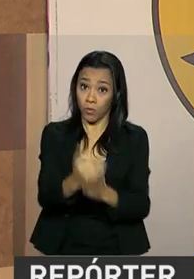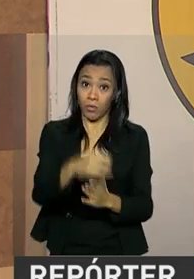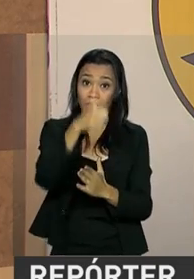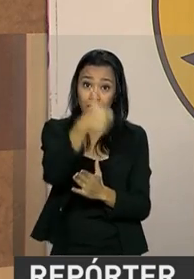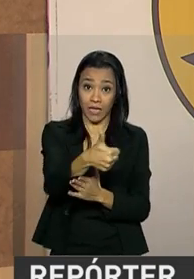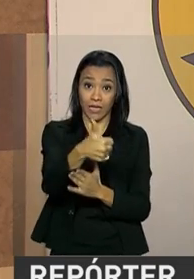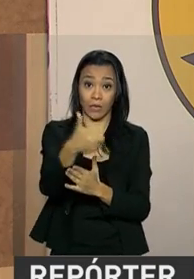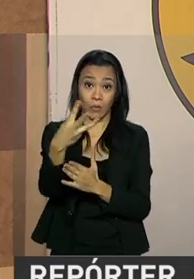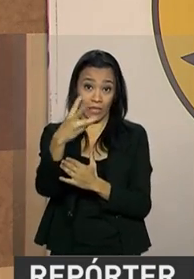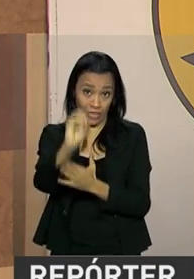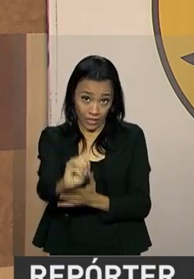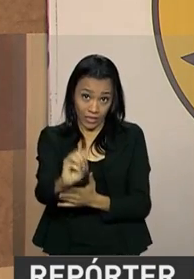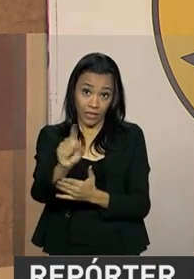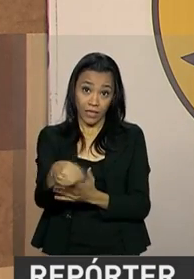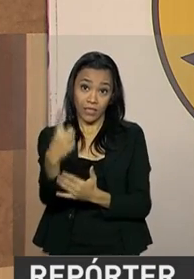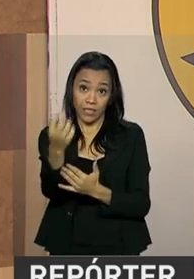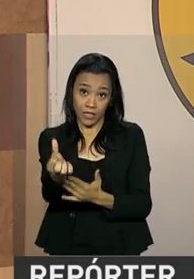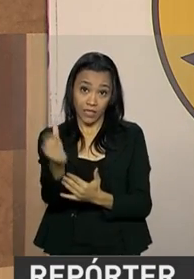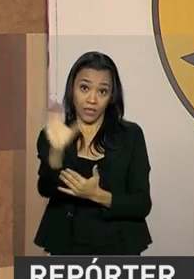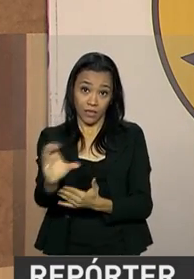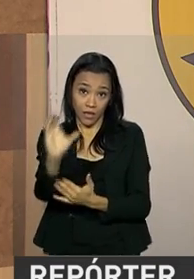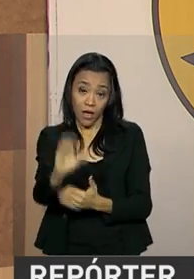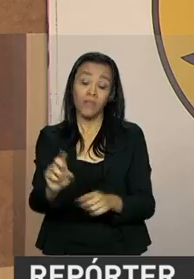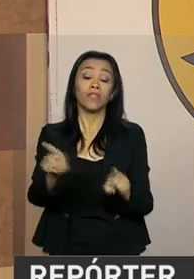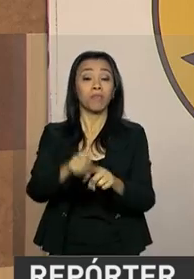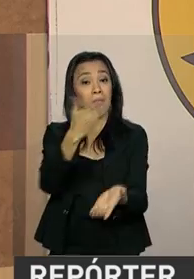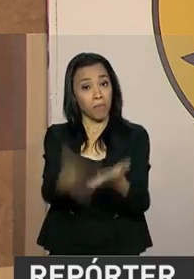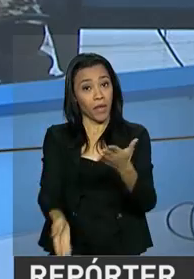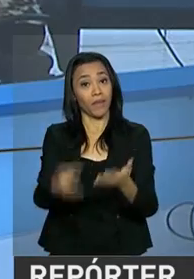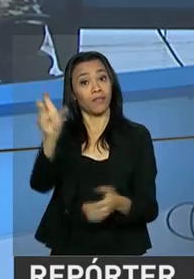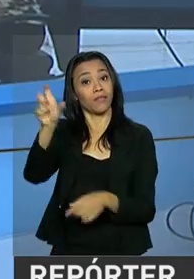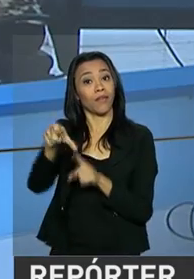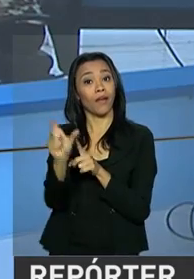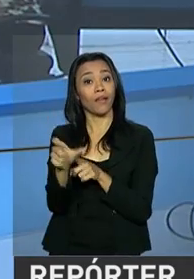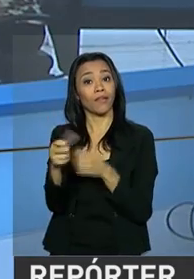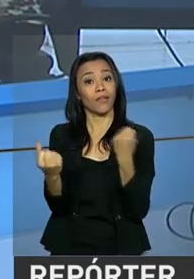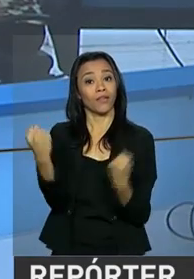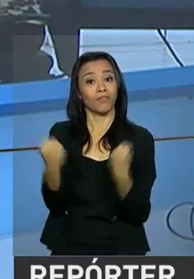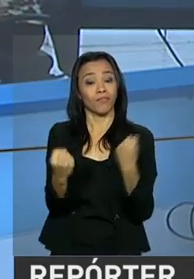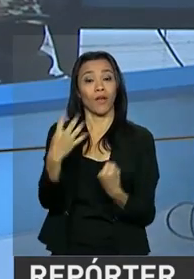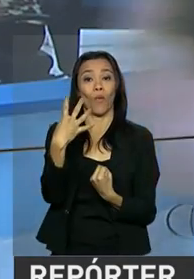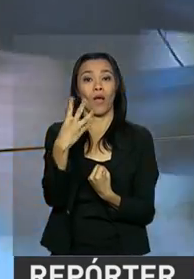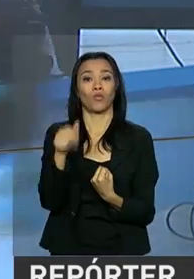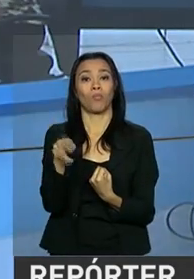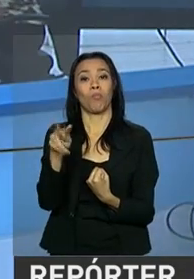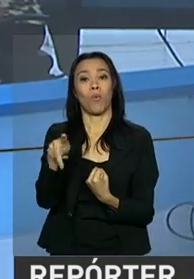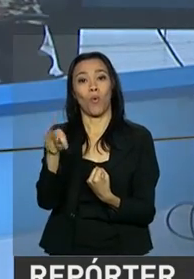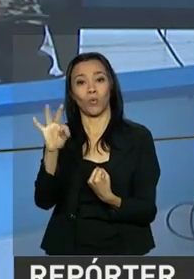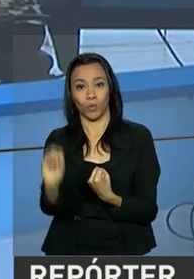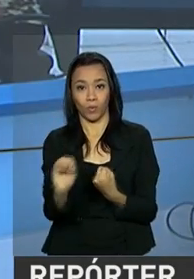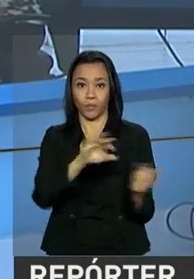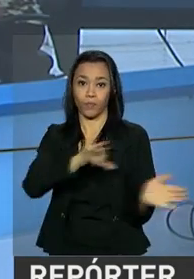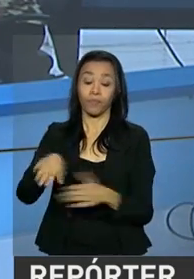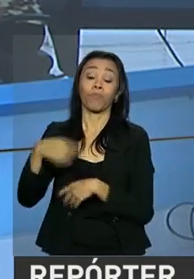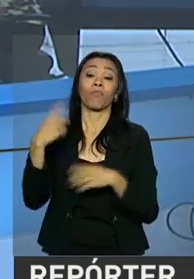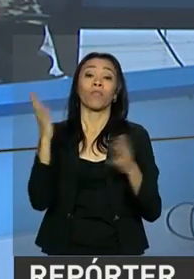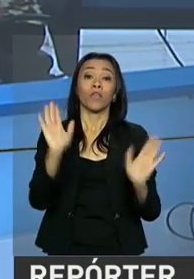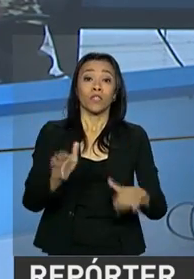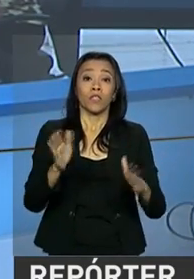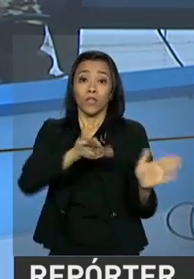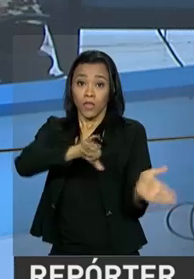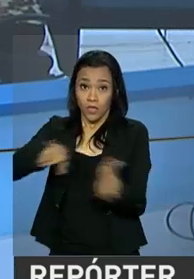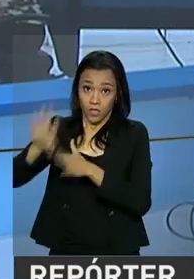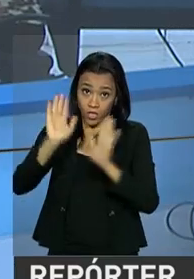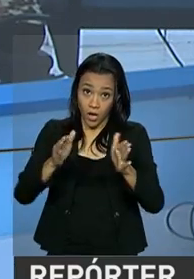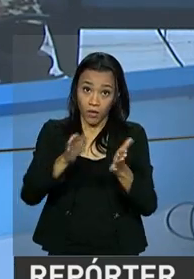e16 né além disso a gente tem quatro pontos na carteira já está disponível a consulta ao segundo lote de restituição do